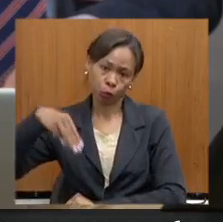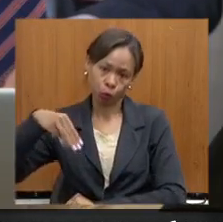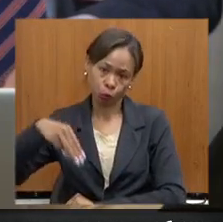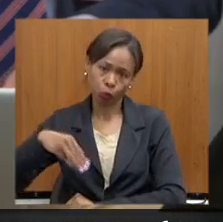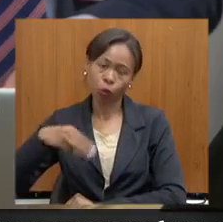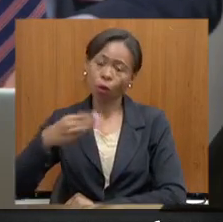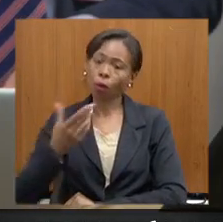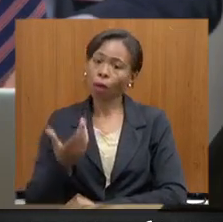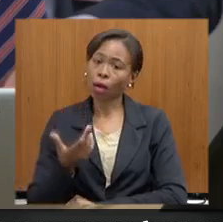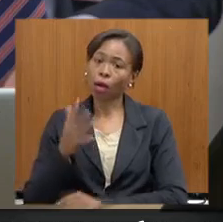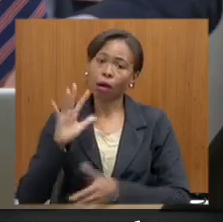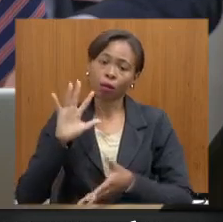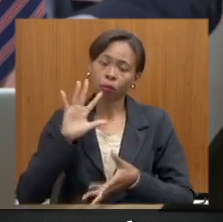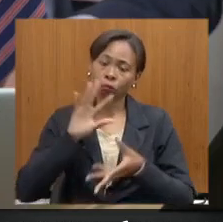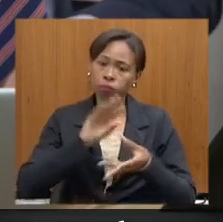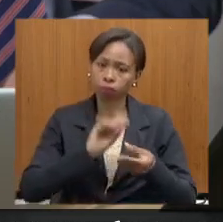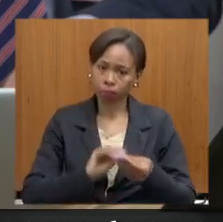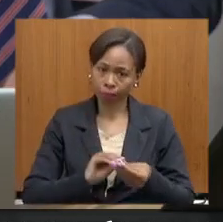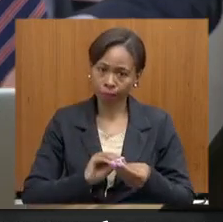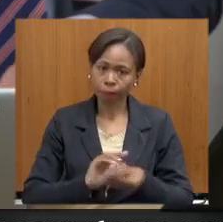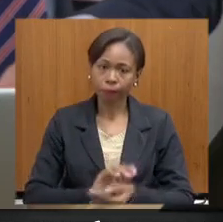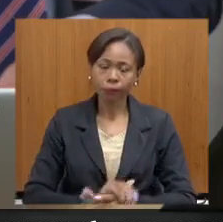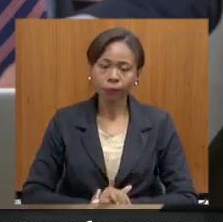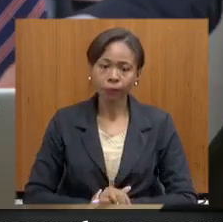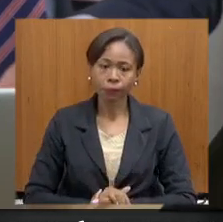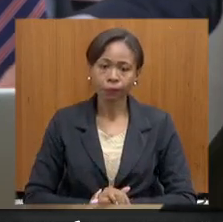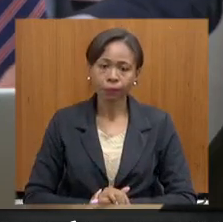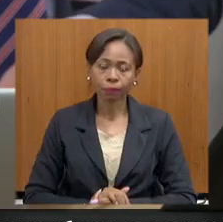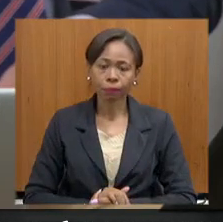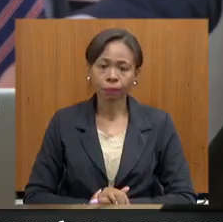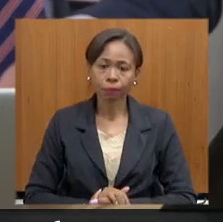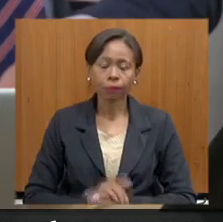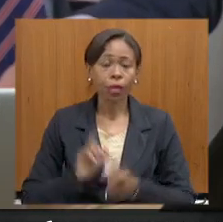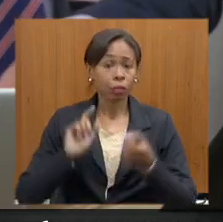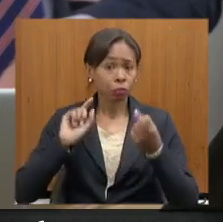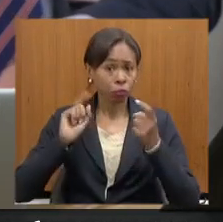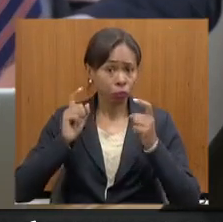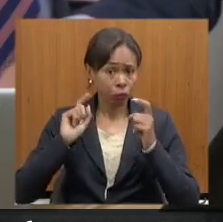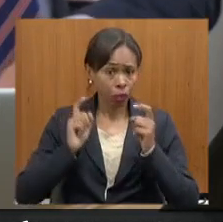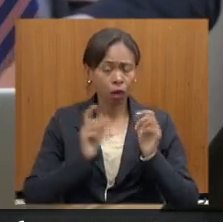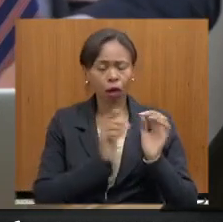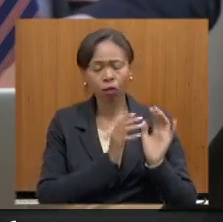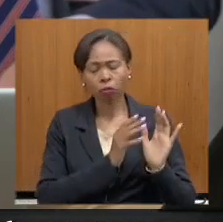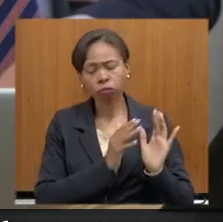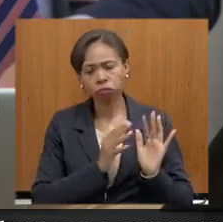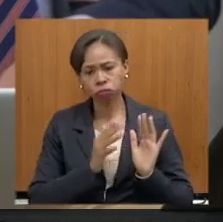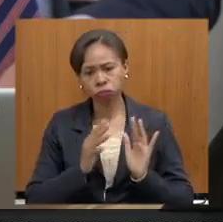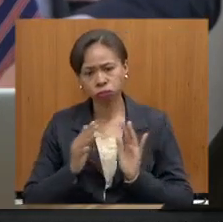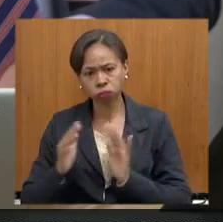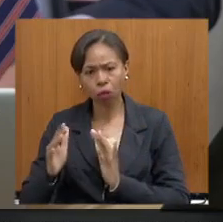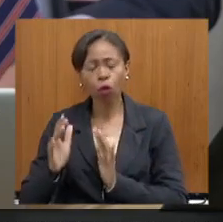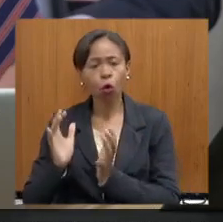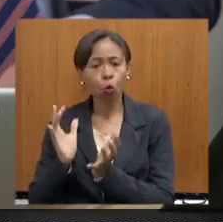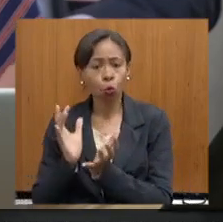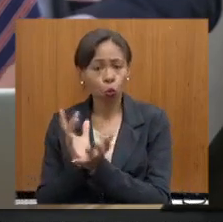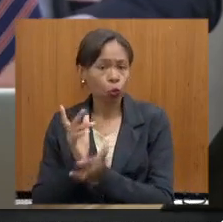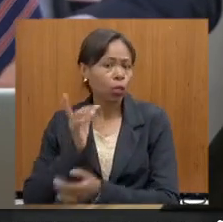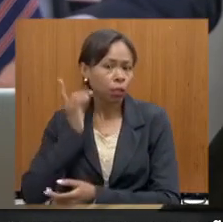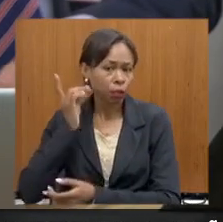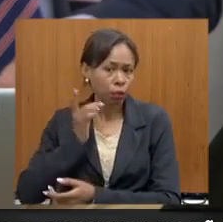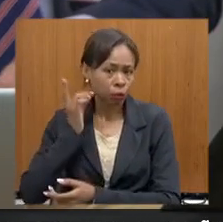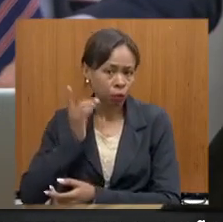considerações finais no decorrer da reunião as deputadas e os deputados